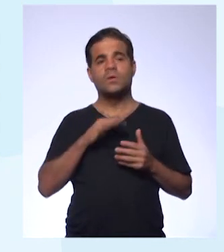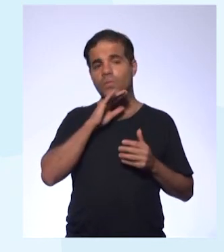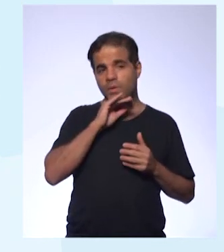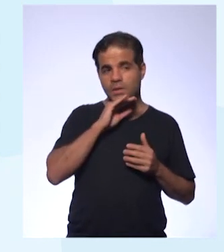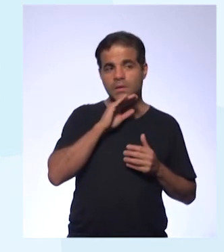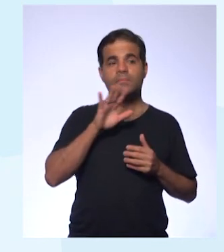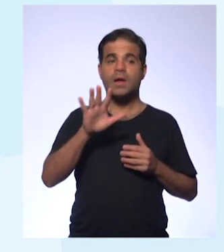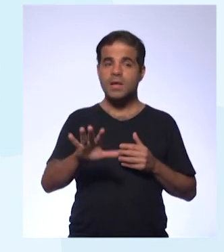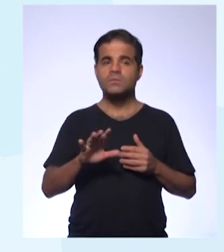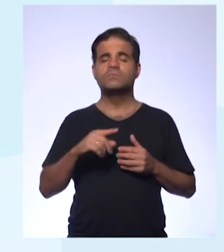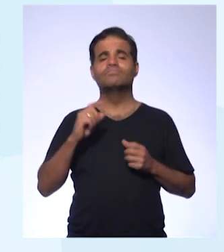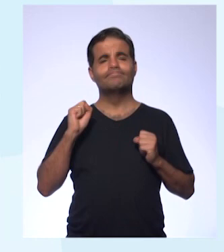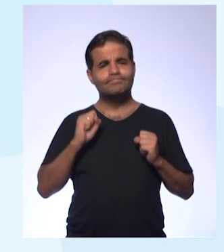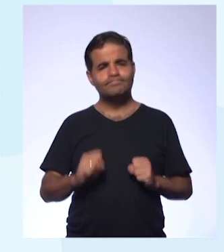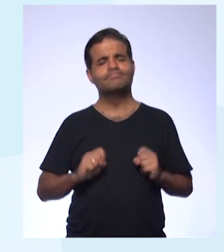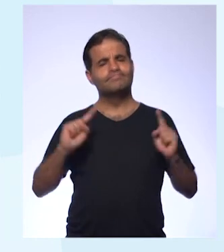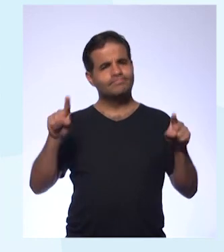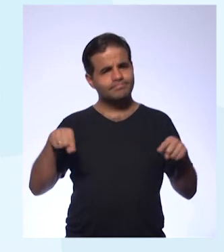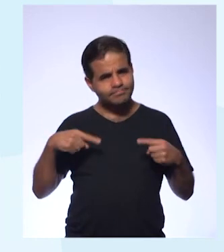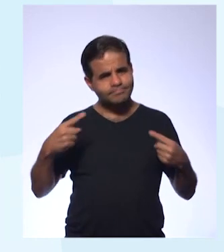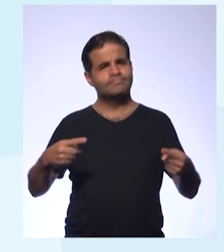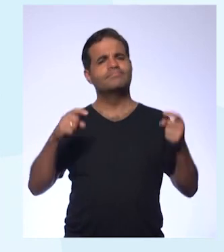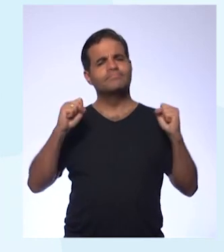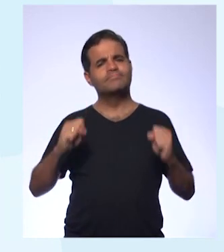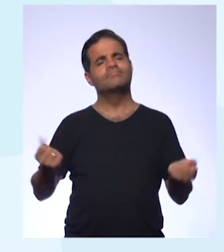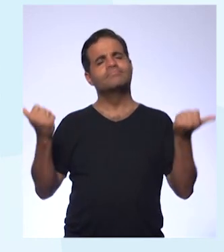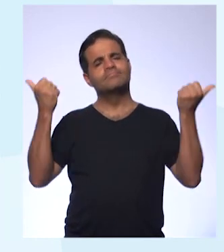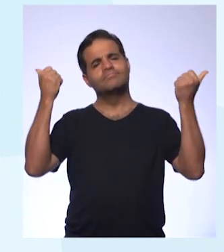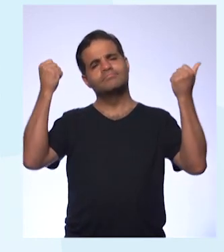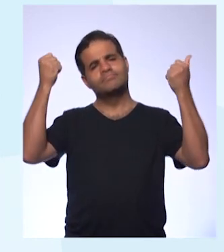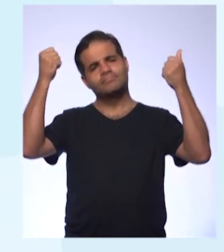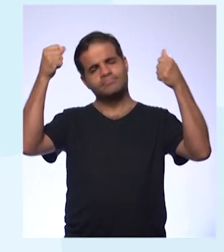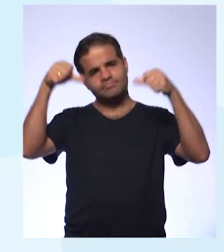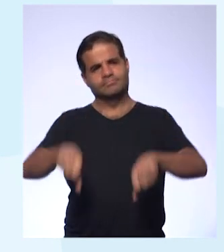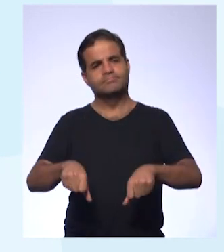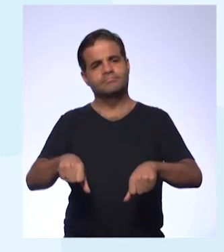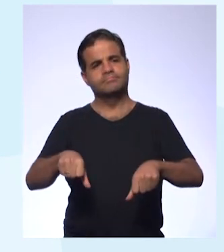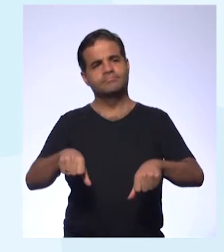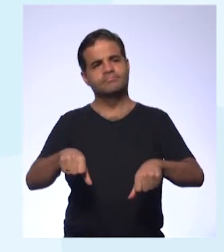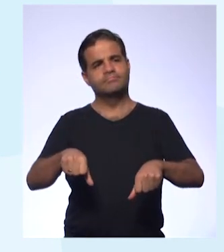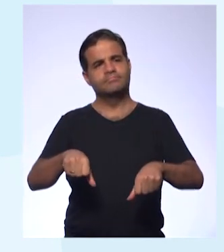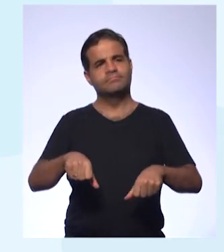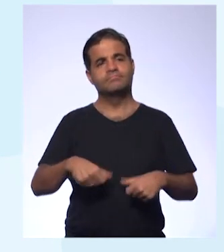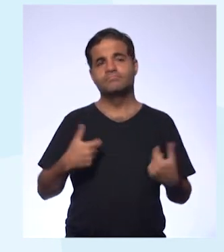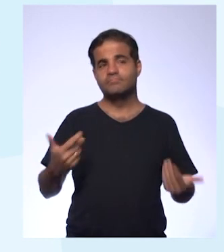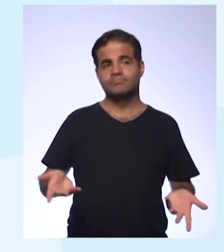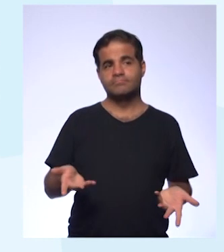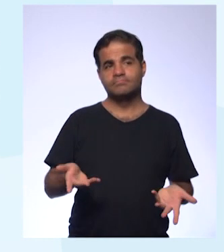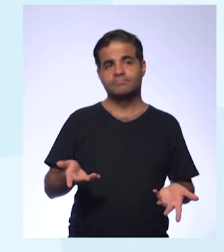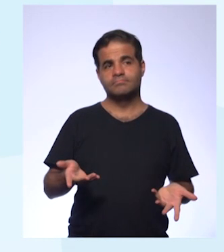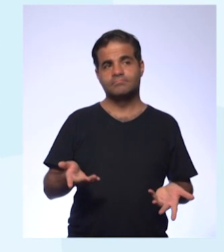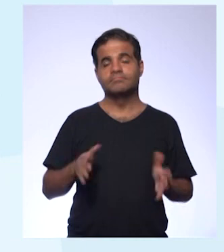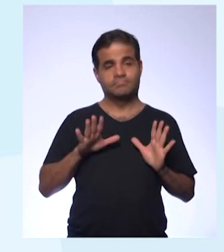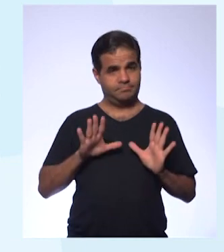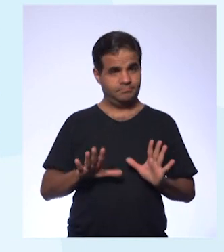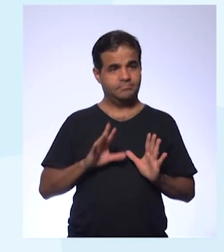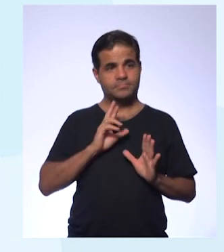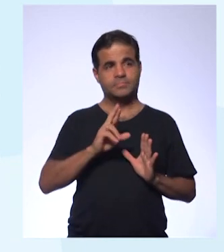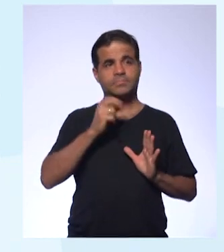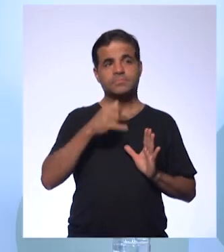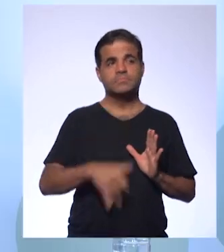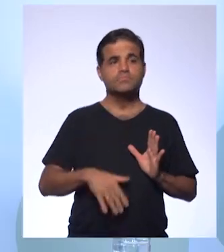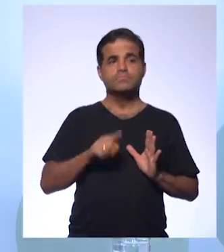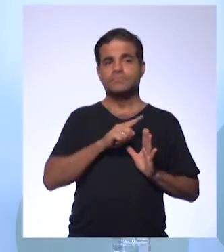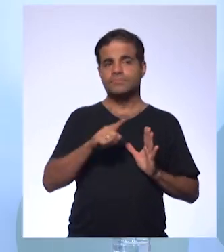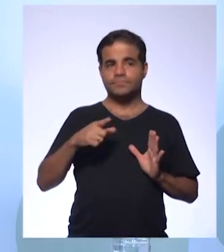está ruim, mas do quanto ela ainda pode piorar. Já vou explicar para vocês. Então,